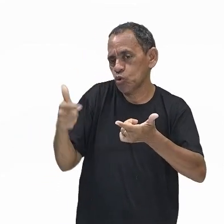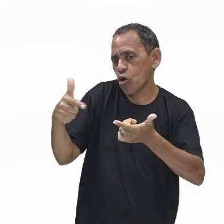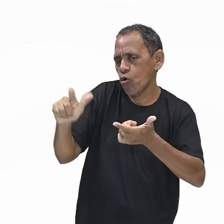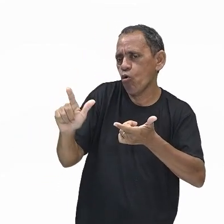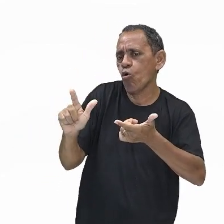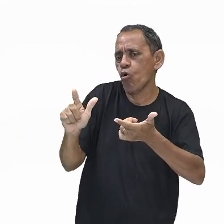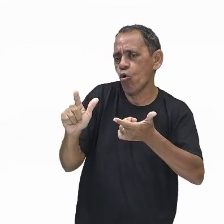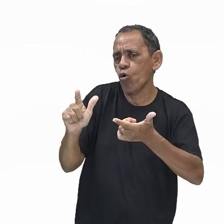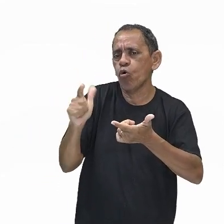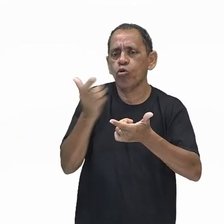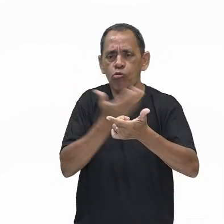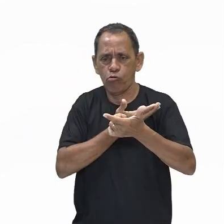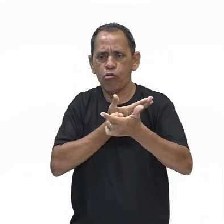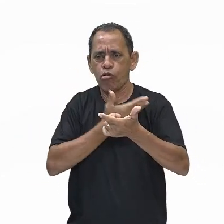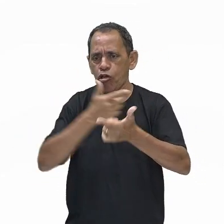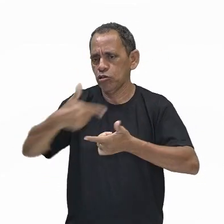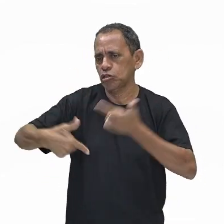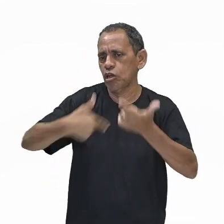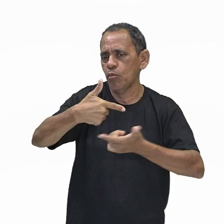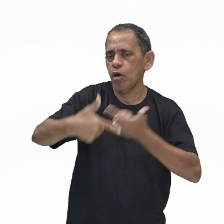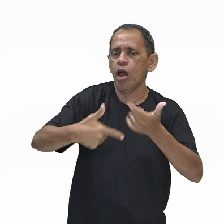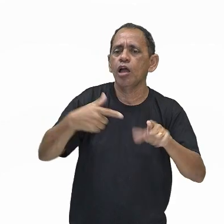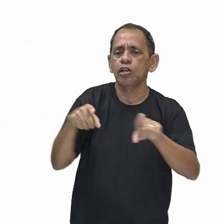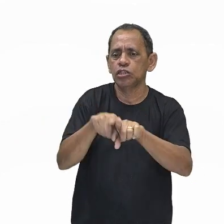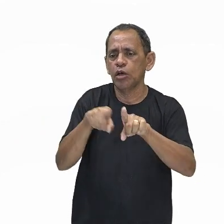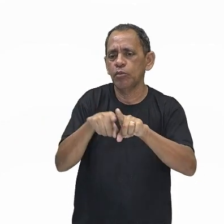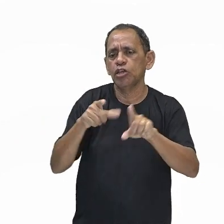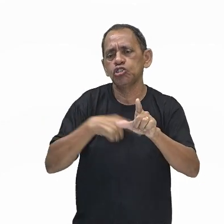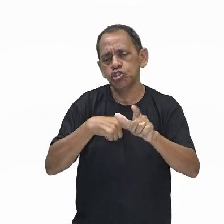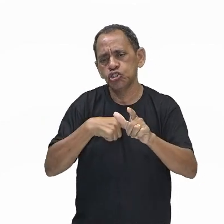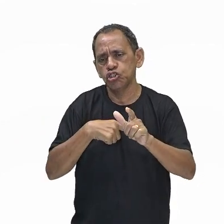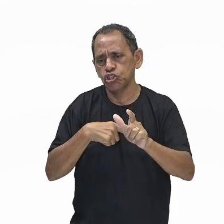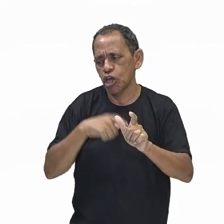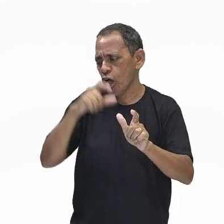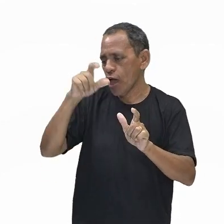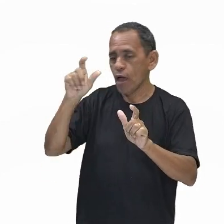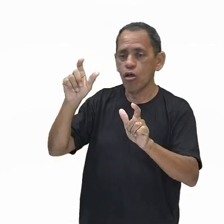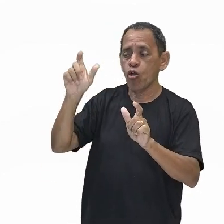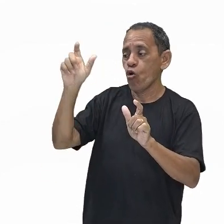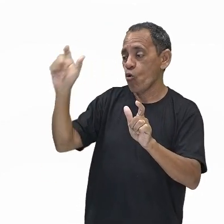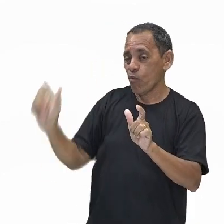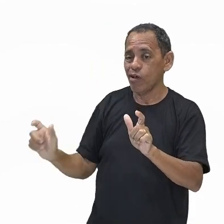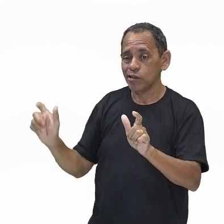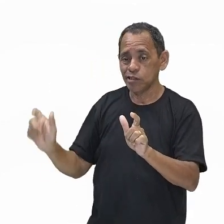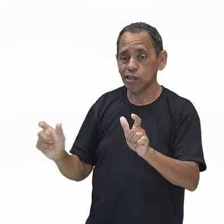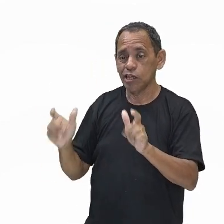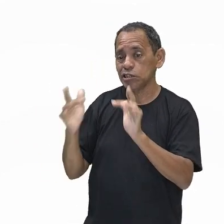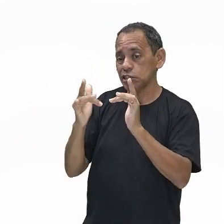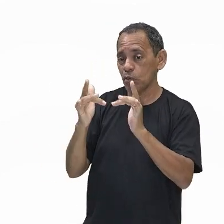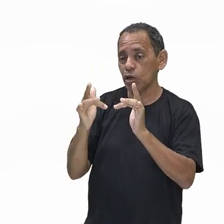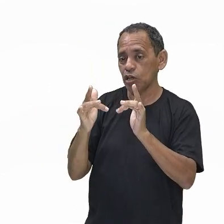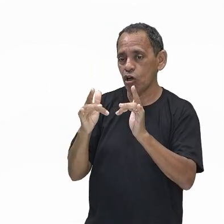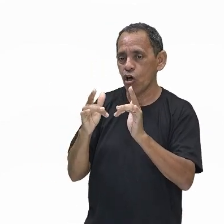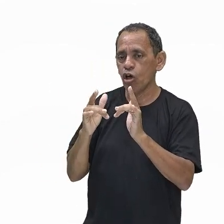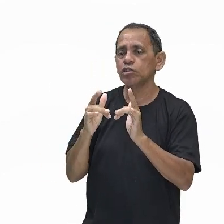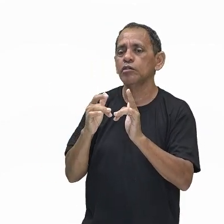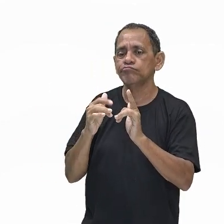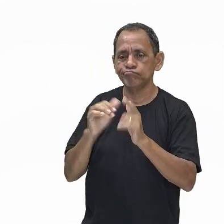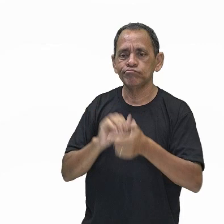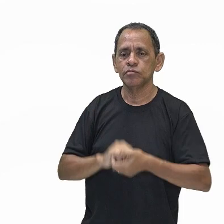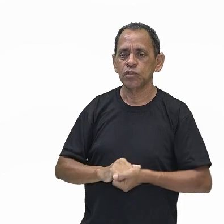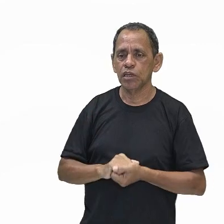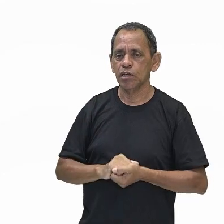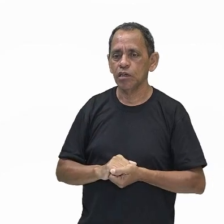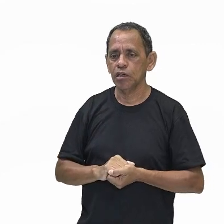o Olímpio, o namorado de Macabea, o mau caráter, né? Que enganou a pobre da Macabea, certo?